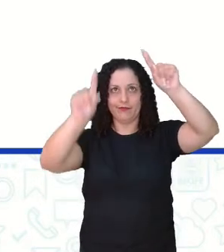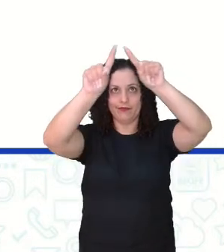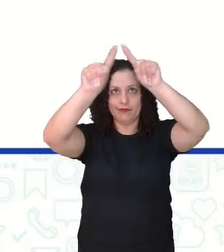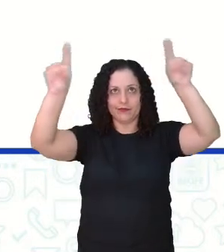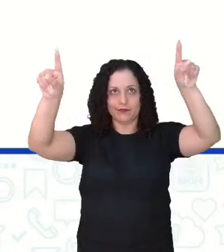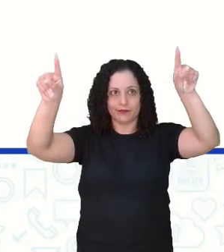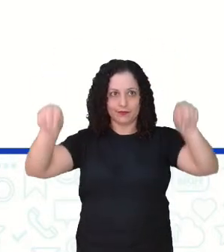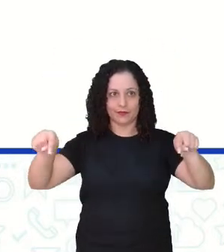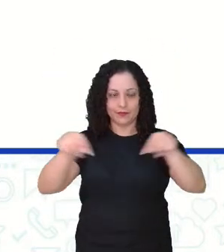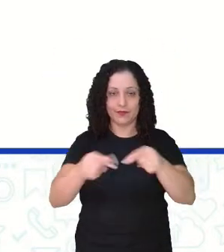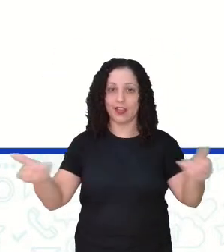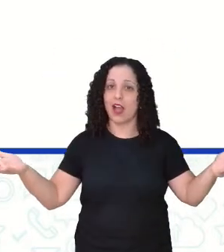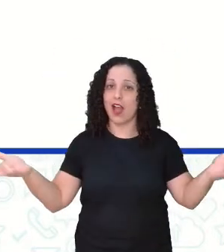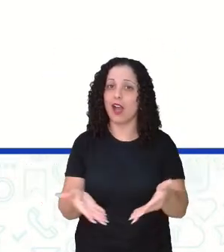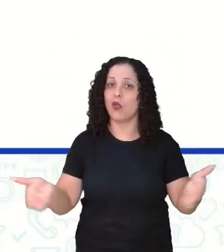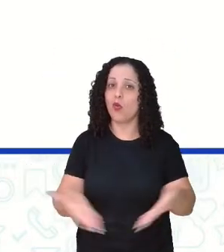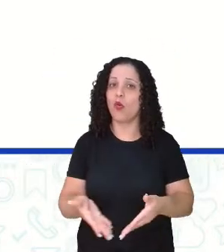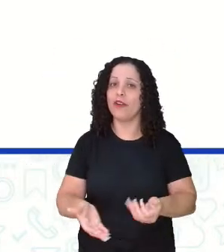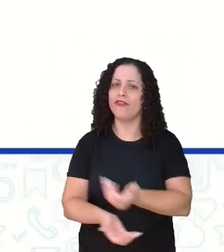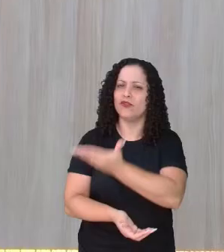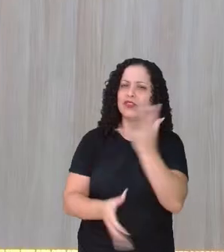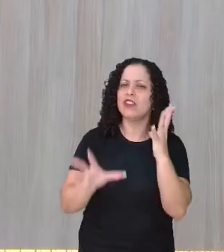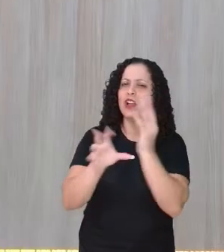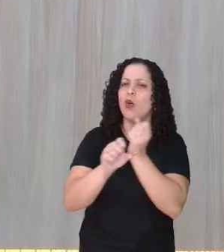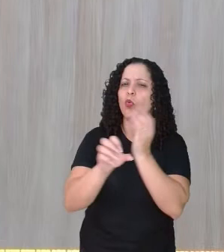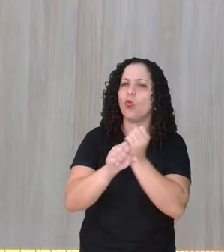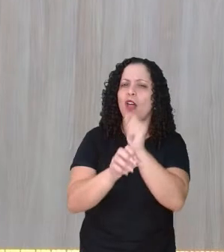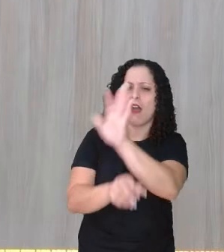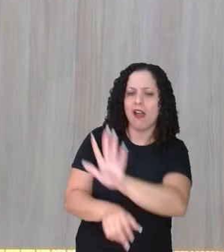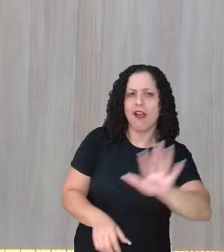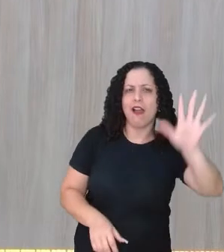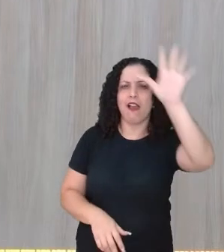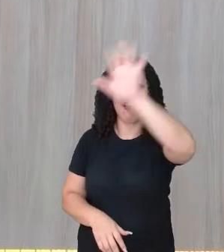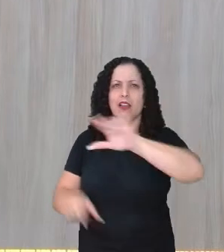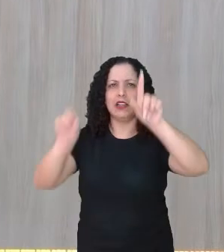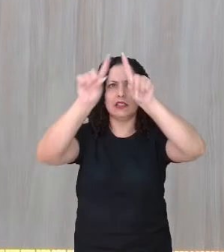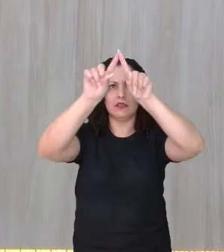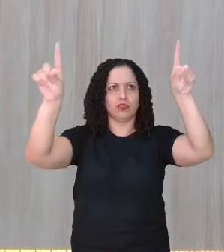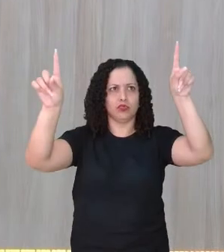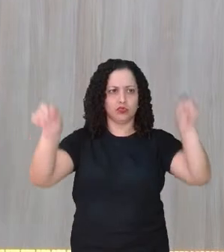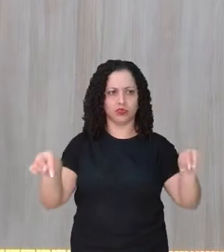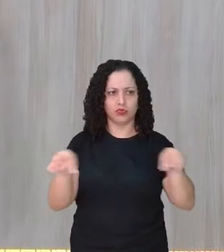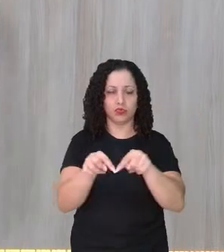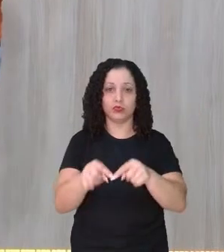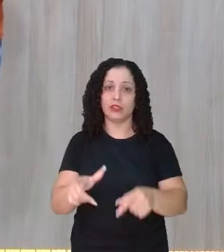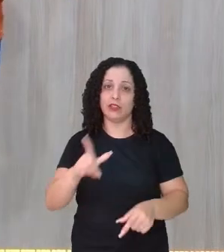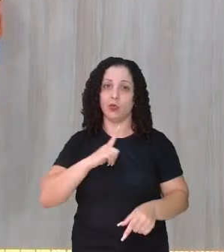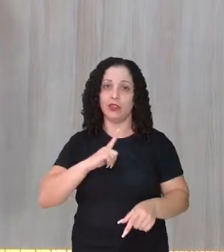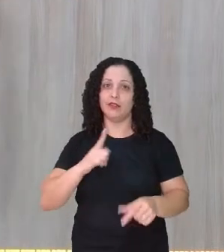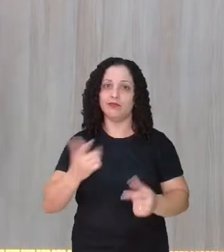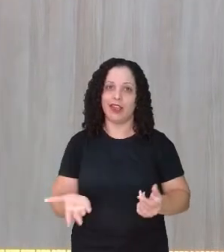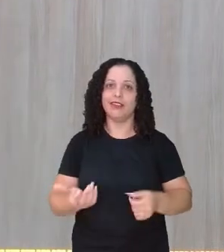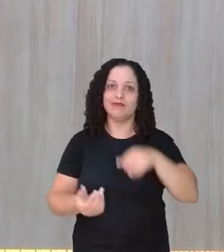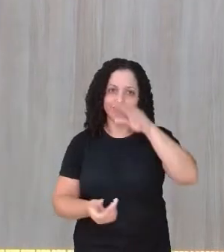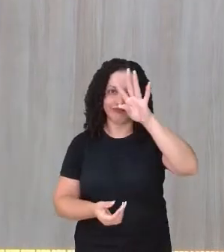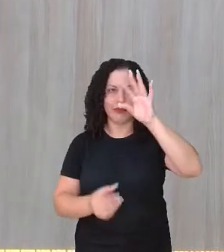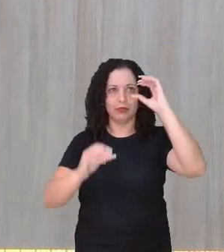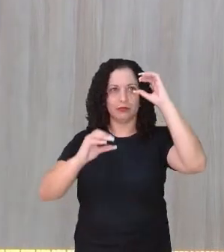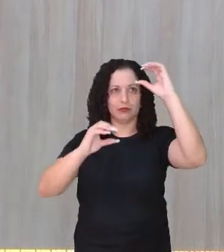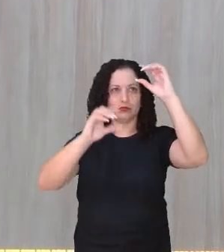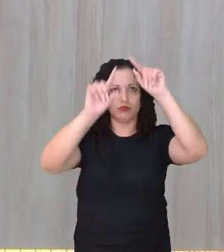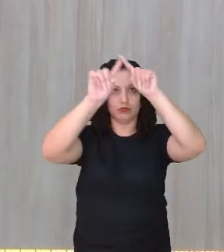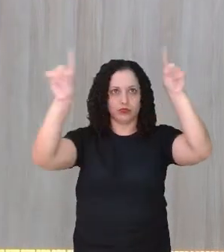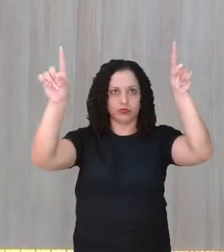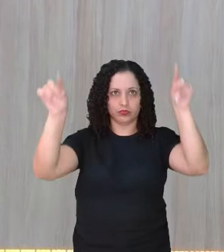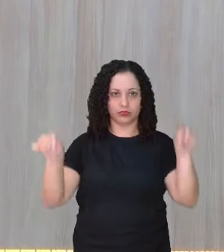expressão algébrica que representa a área desse tabuleiro. Então, eu tenho aqui ó, um tabuleiro de xadrez,